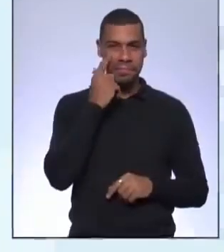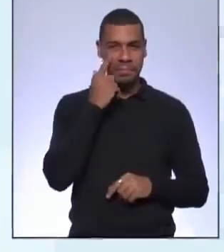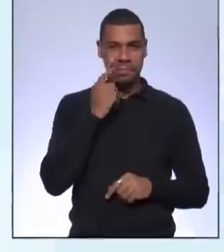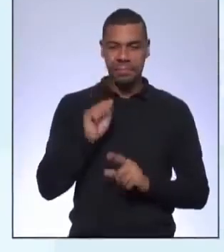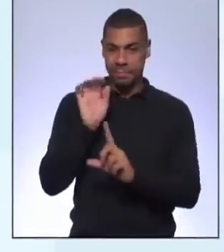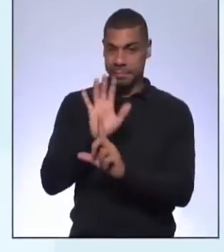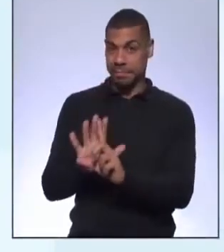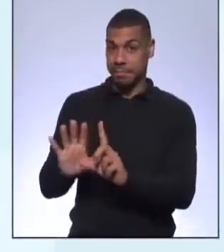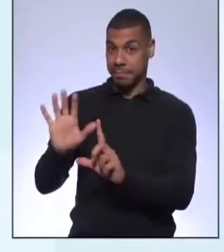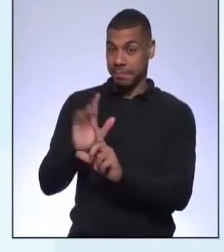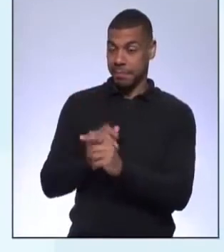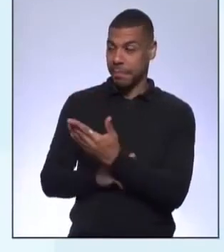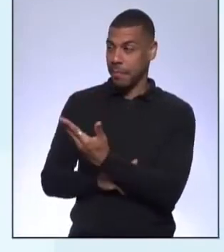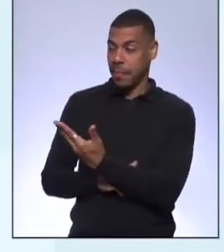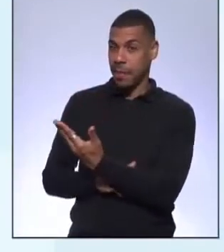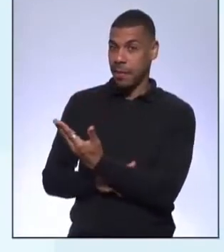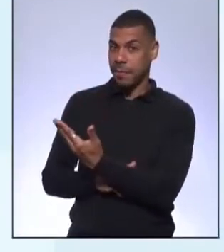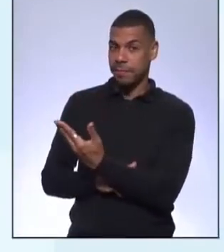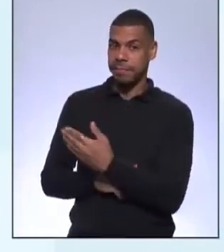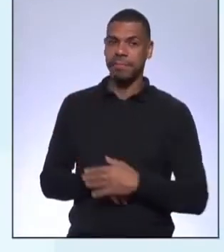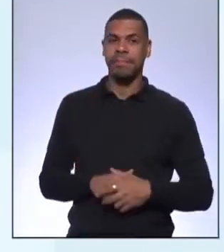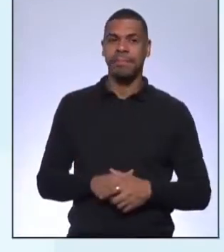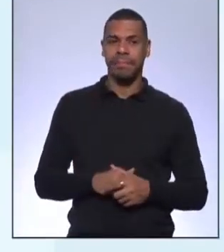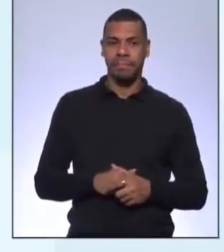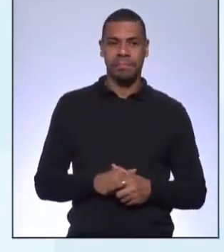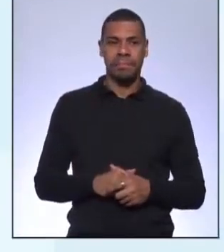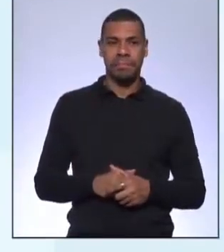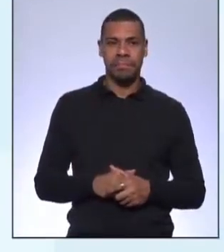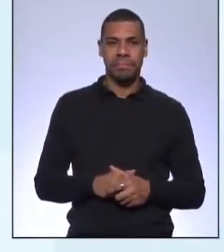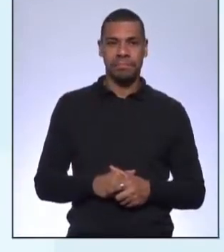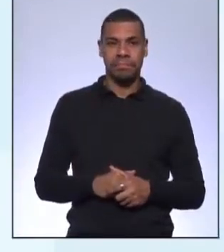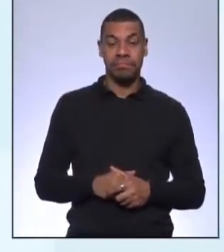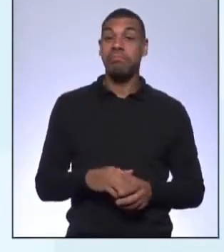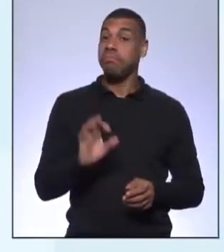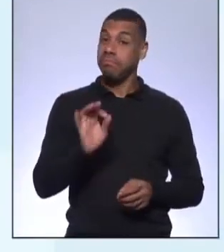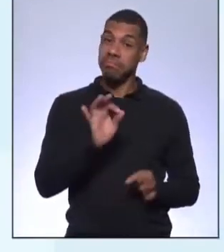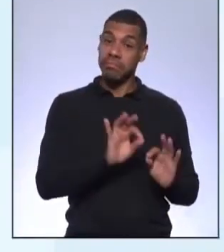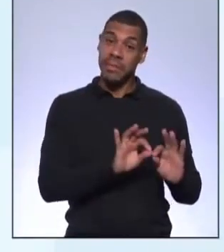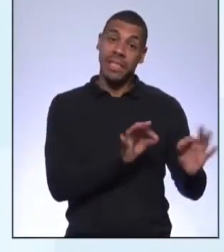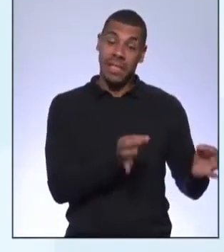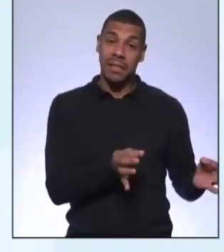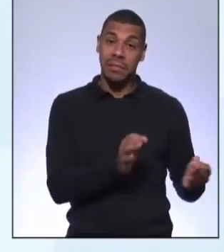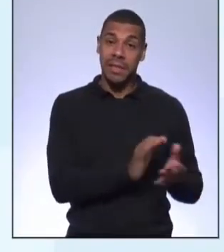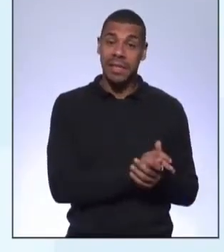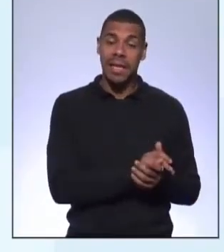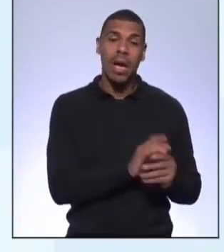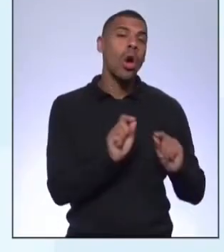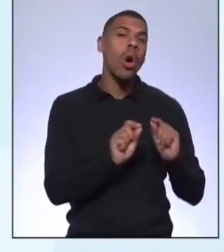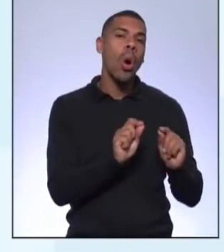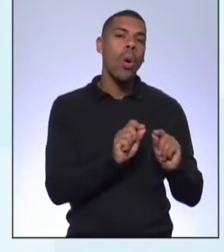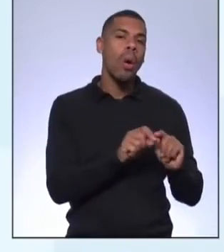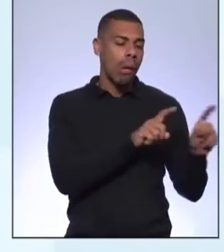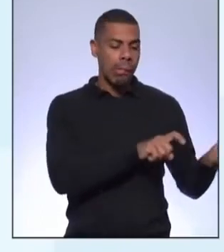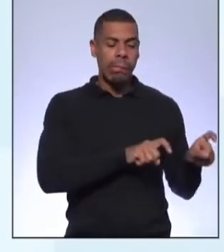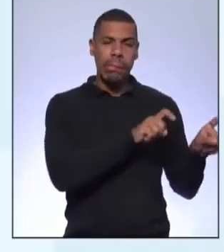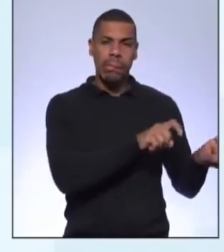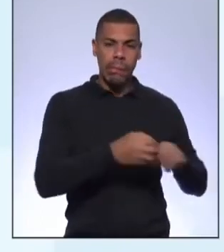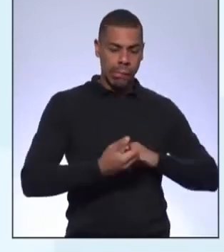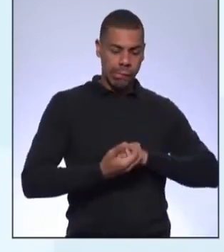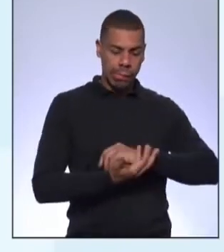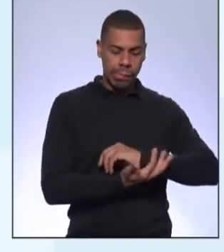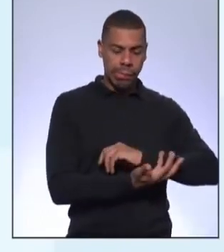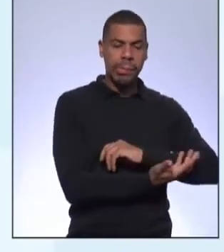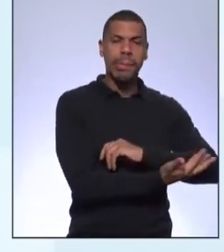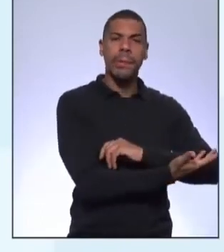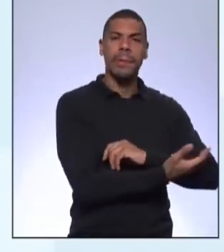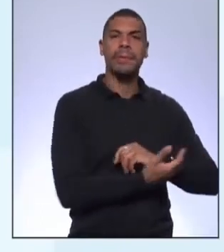para a gente ter uma ideia. É verdade, eu acho bem conceitual, bem simples. Na realidade, aí a plantação de feijão, a gente pode dizer que